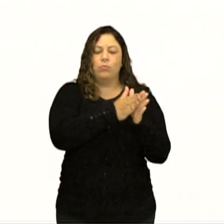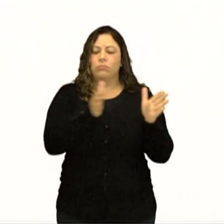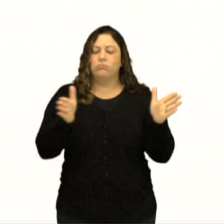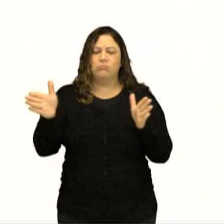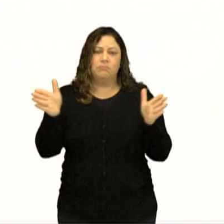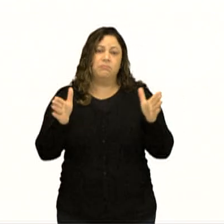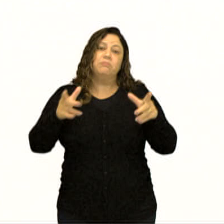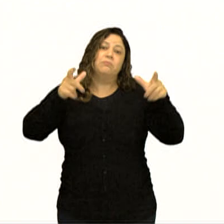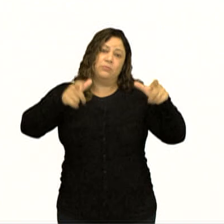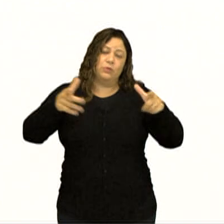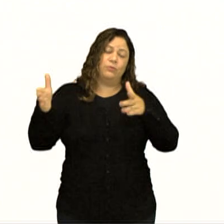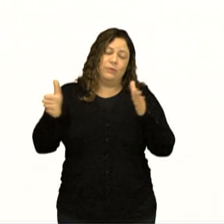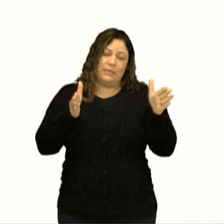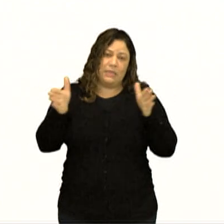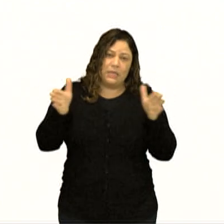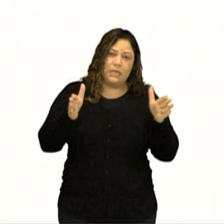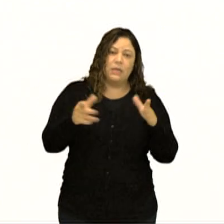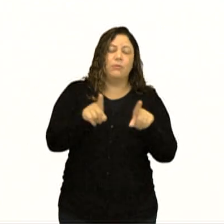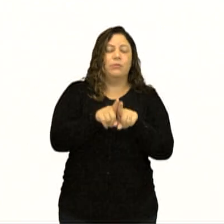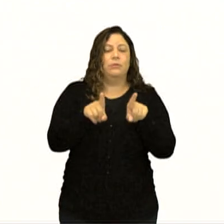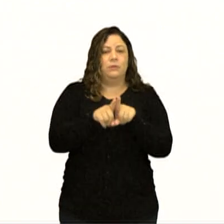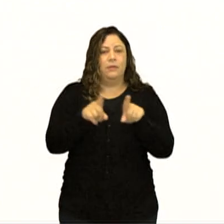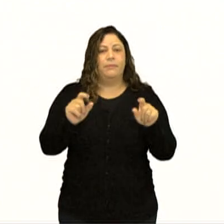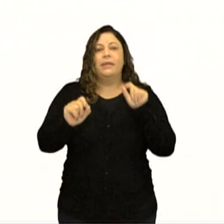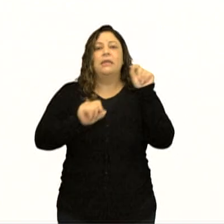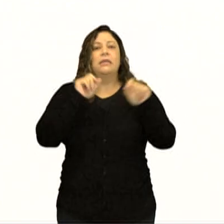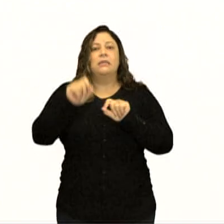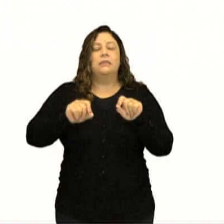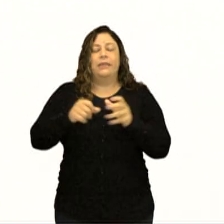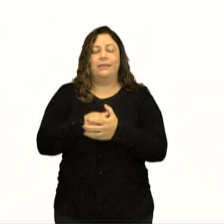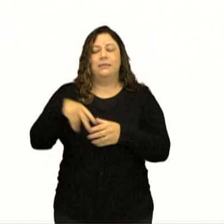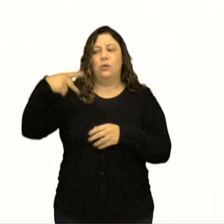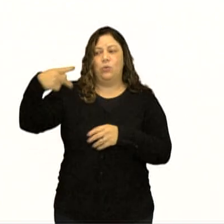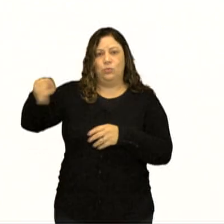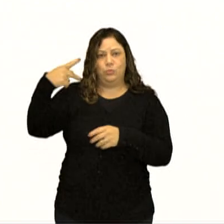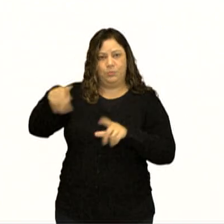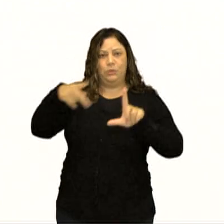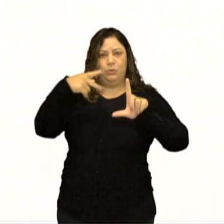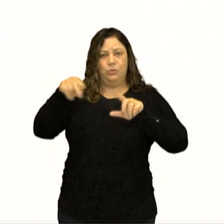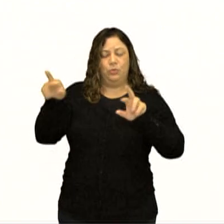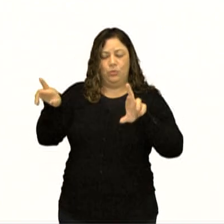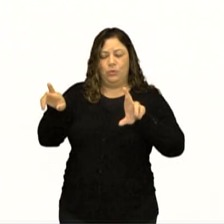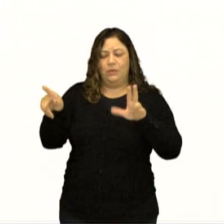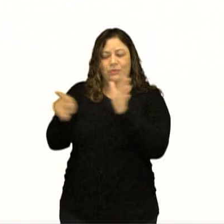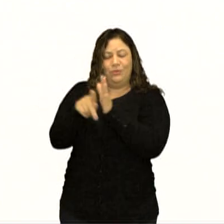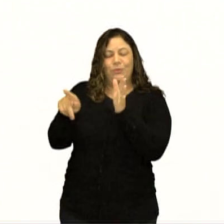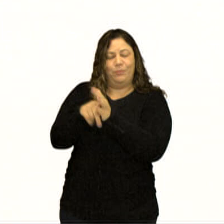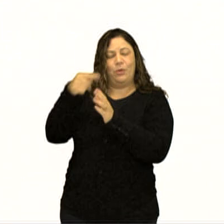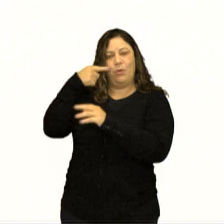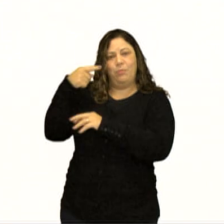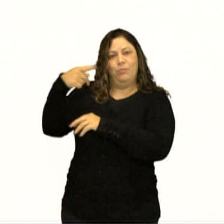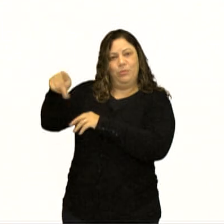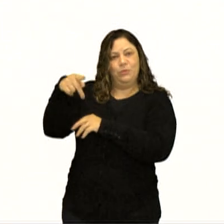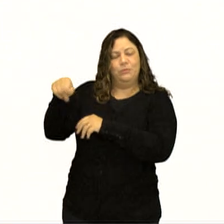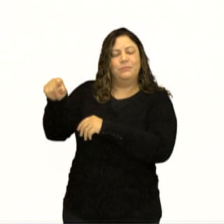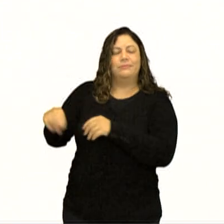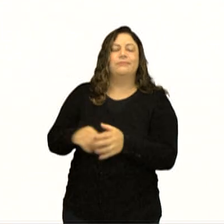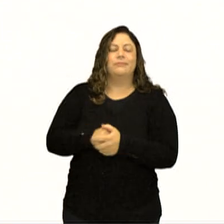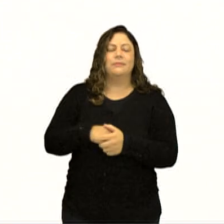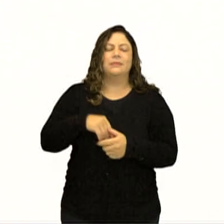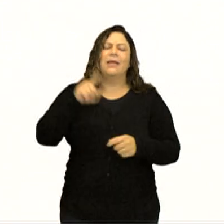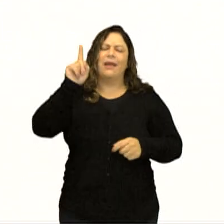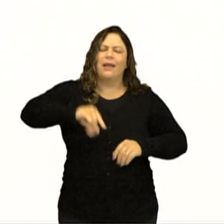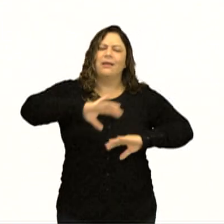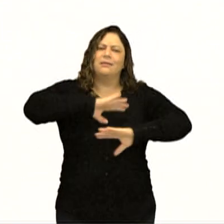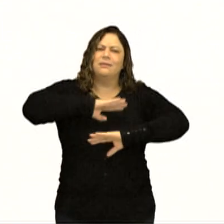apresentada já no início, nos primeiros parágrafos. Quem são os personagens? Também já no início do texto. Então, é a situação, o